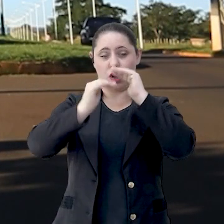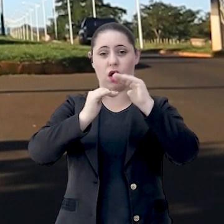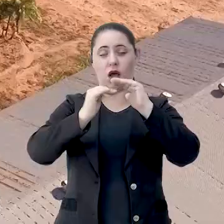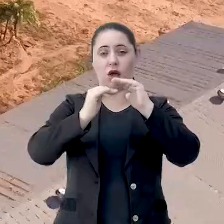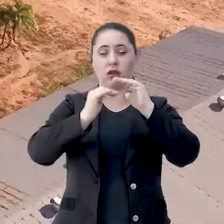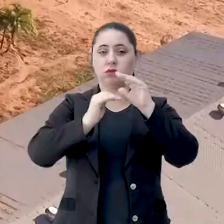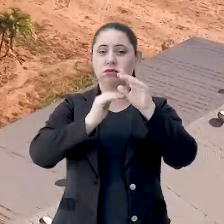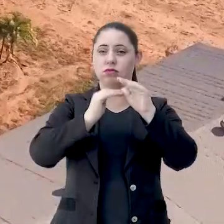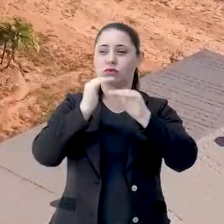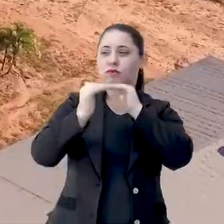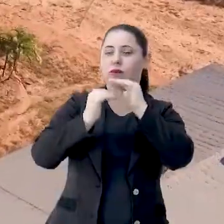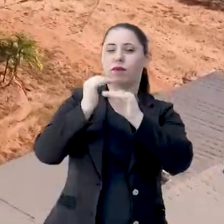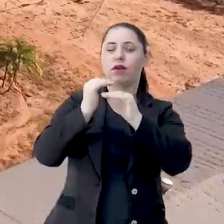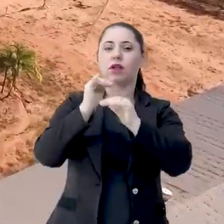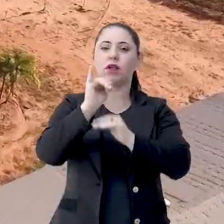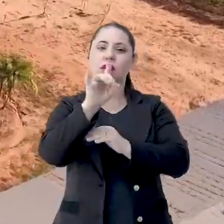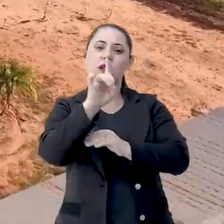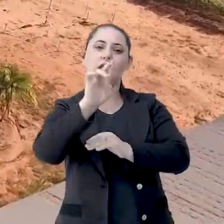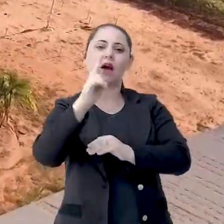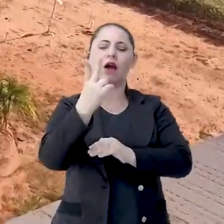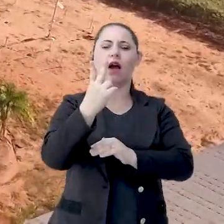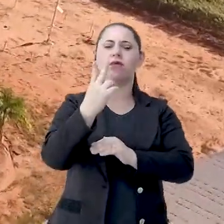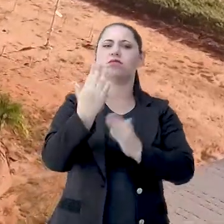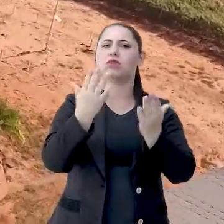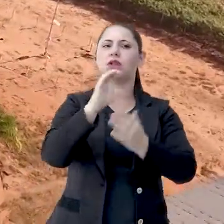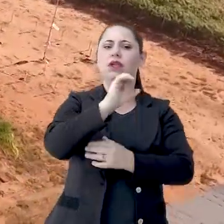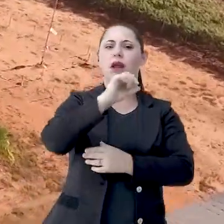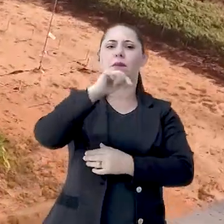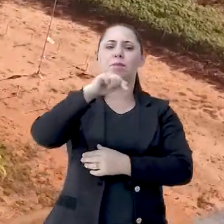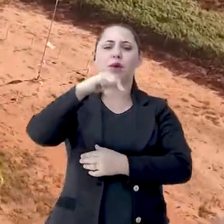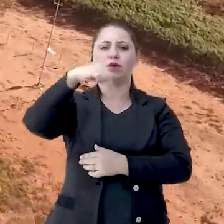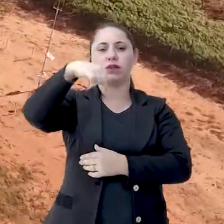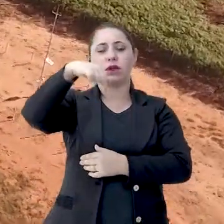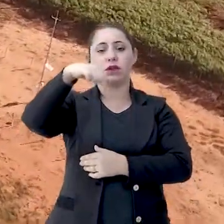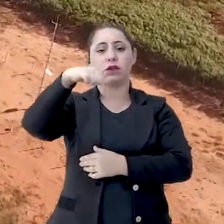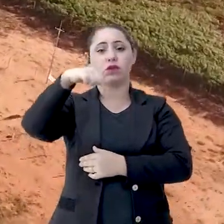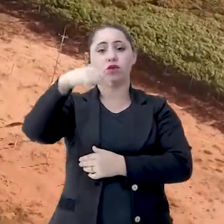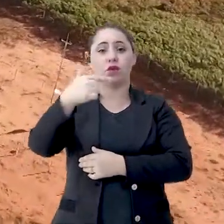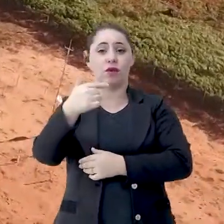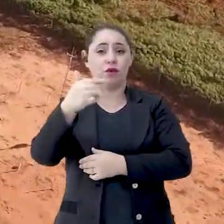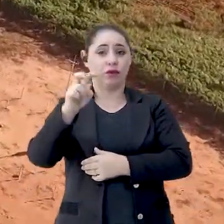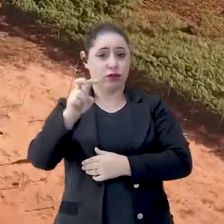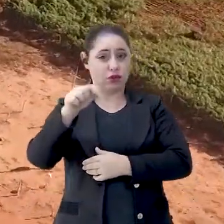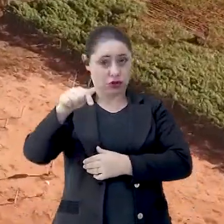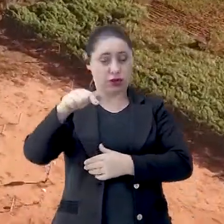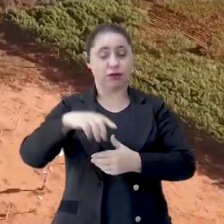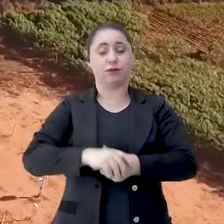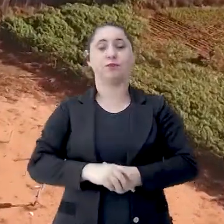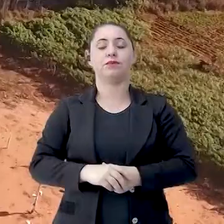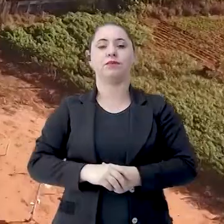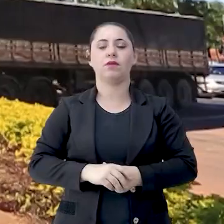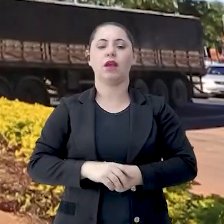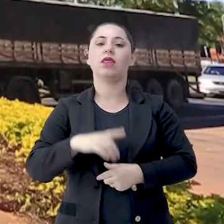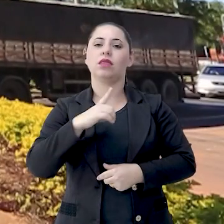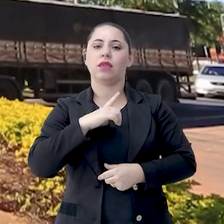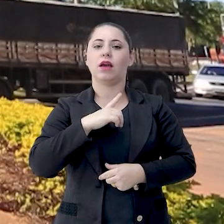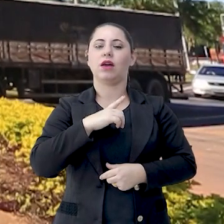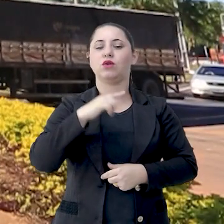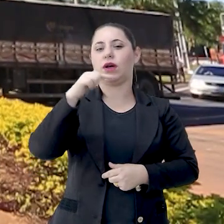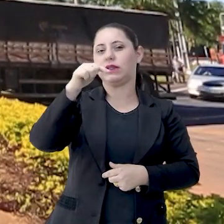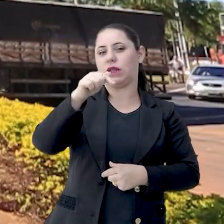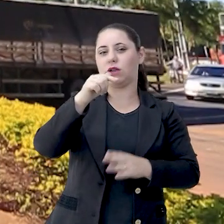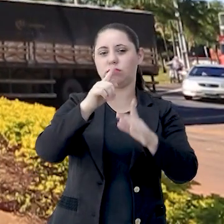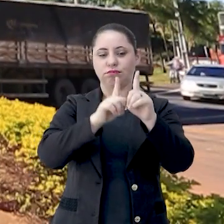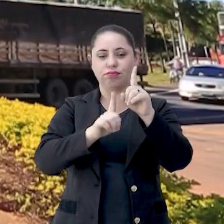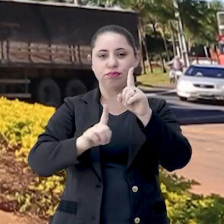0,727, ocupando a 7ª posição entre os 79 municípios de Mato Grosso do Sul. O município